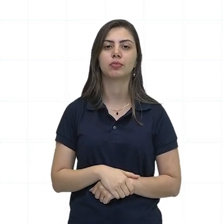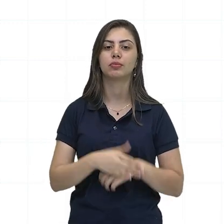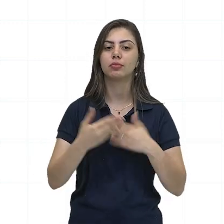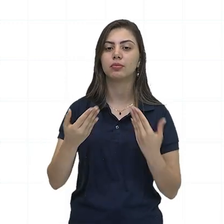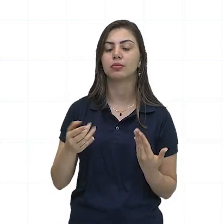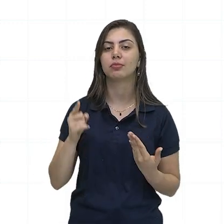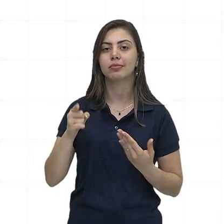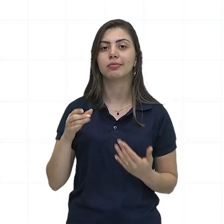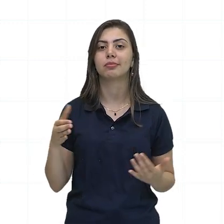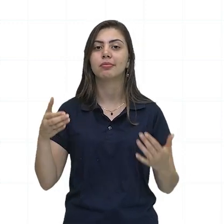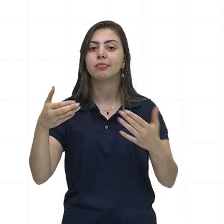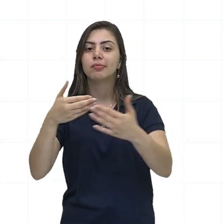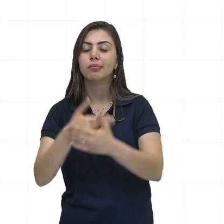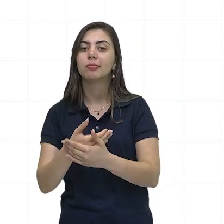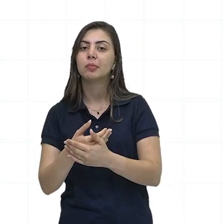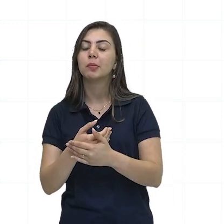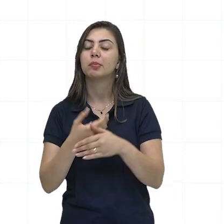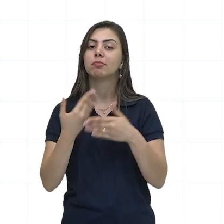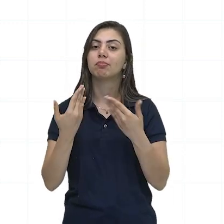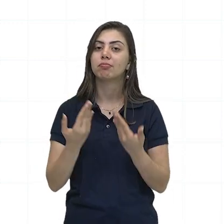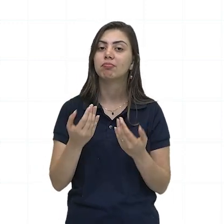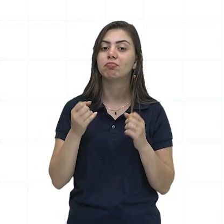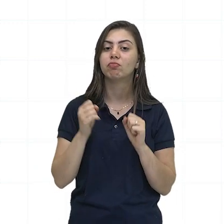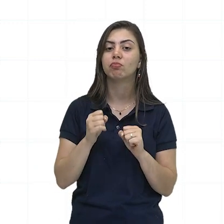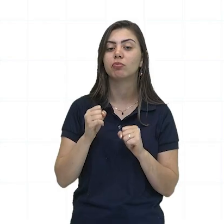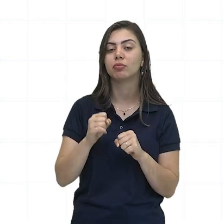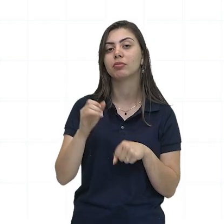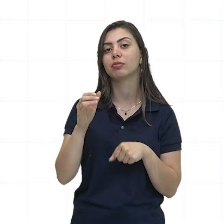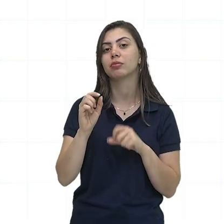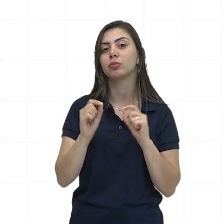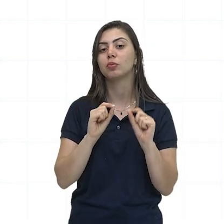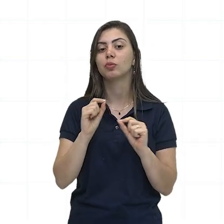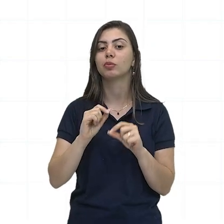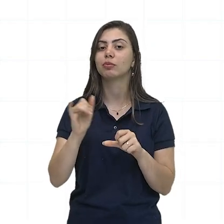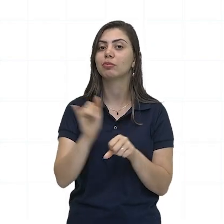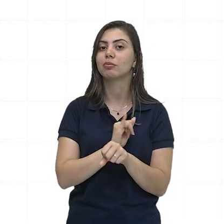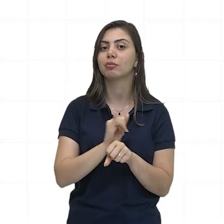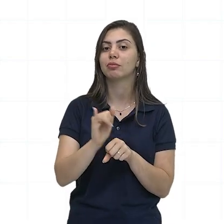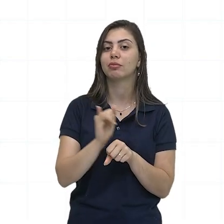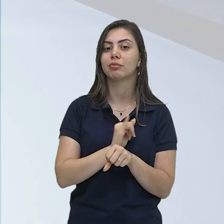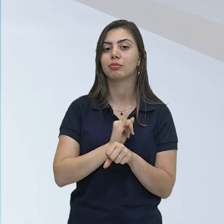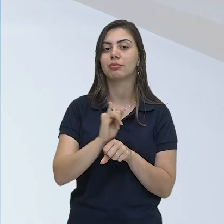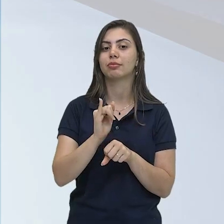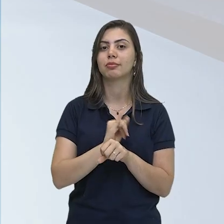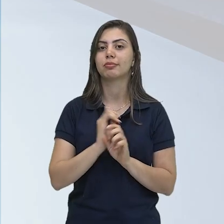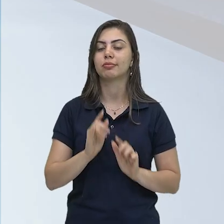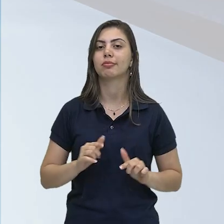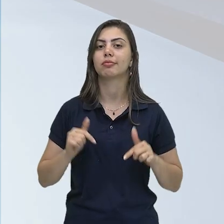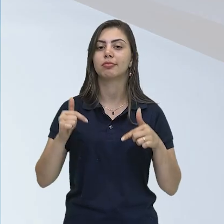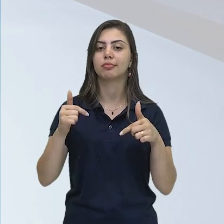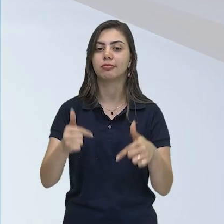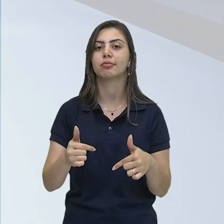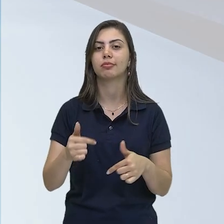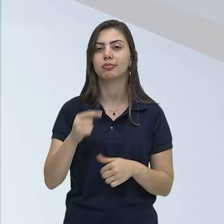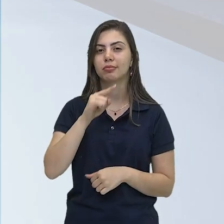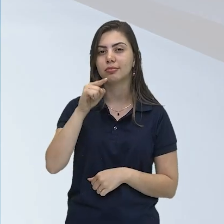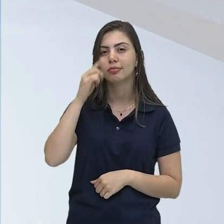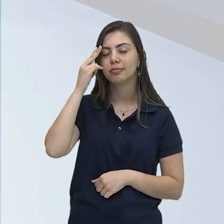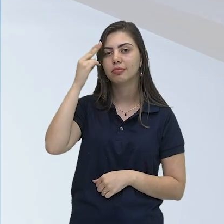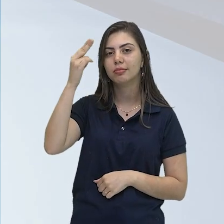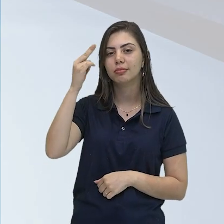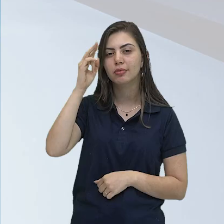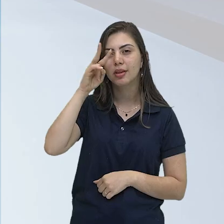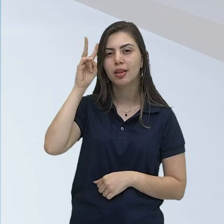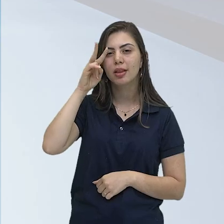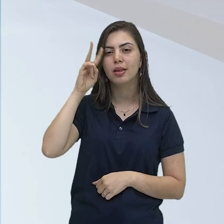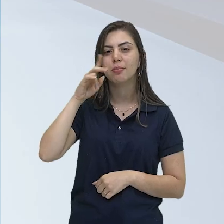esse agarrar, pode utilizar aí esses outros golpes, na verdade, essas outras ações, que é de